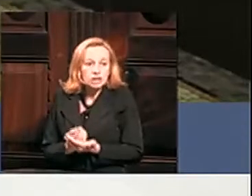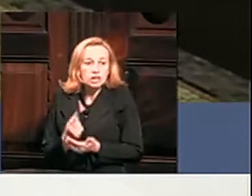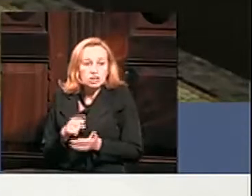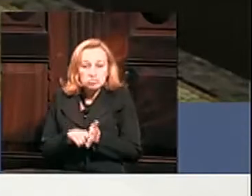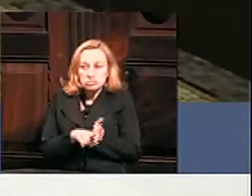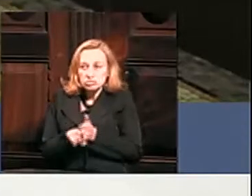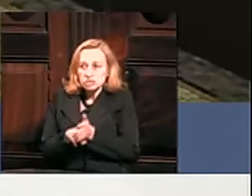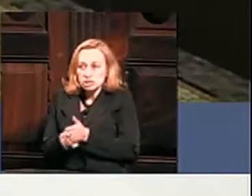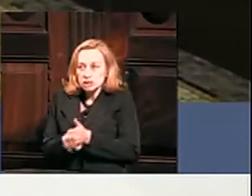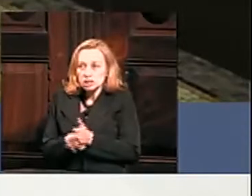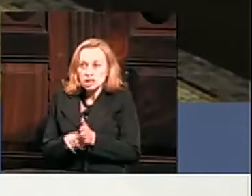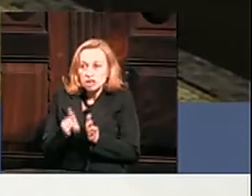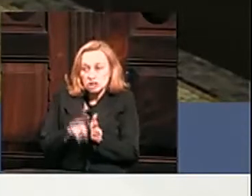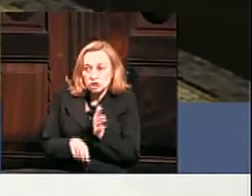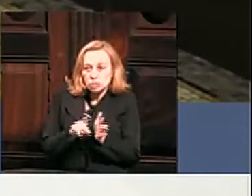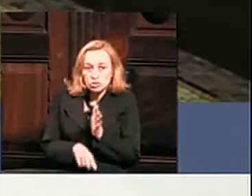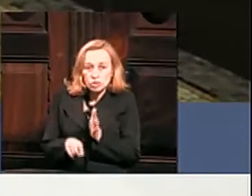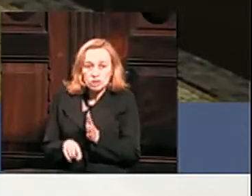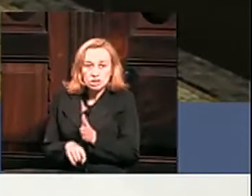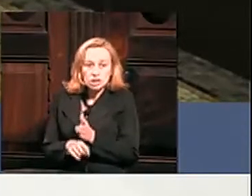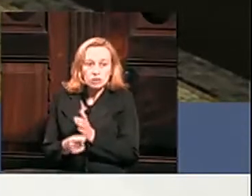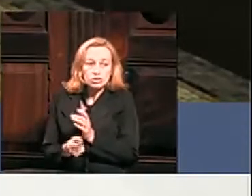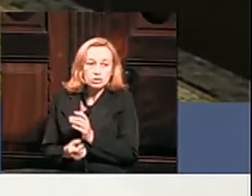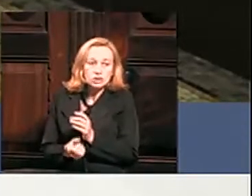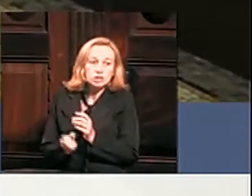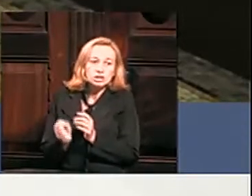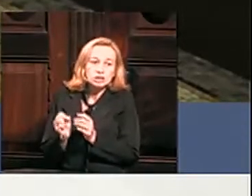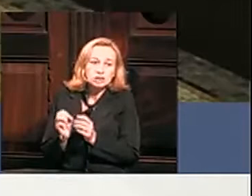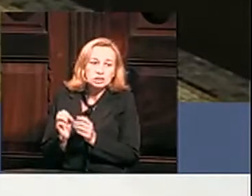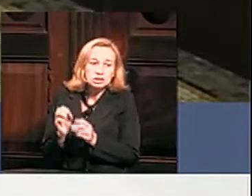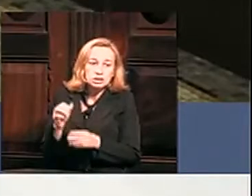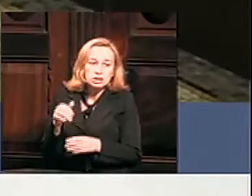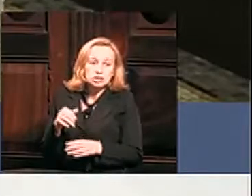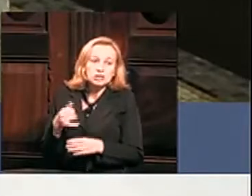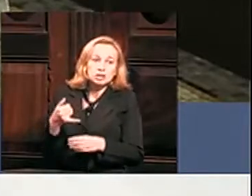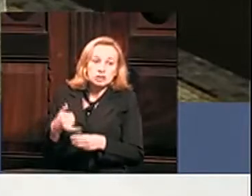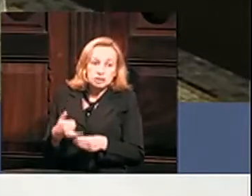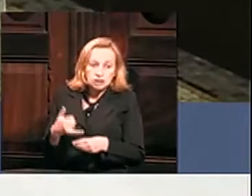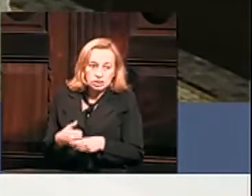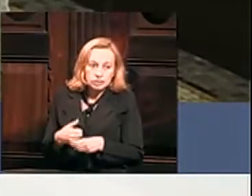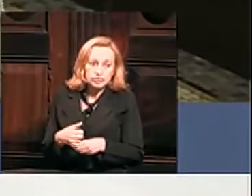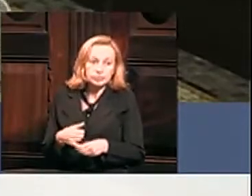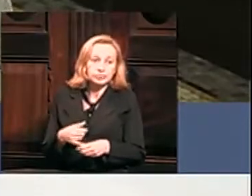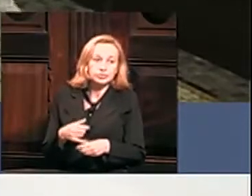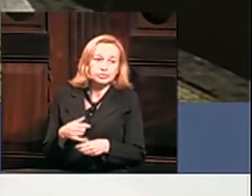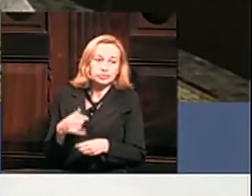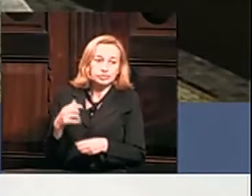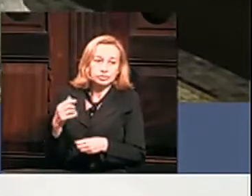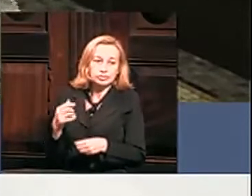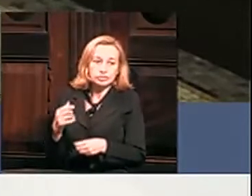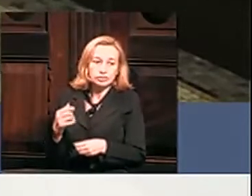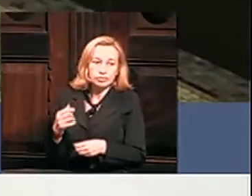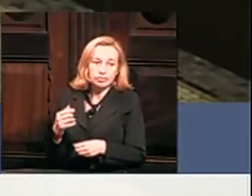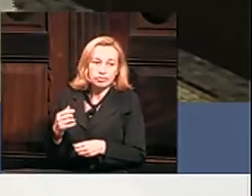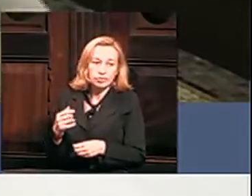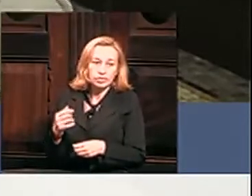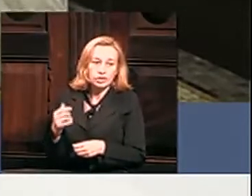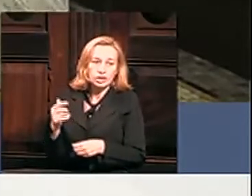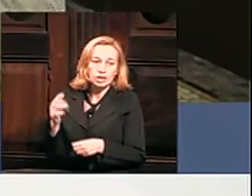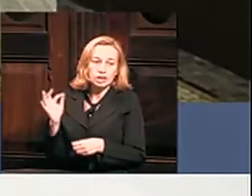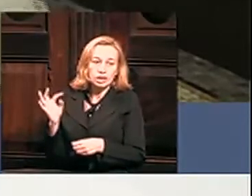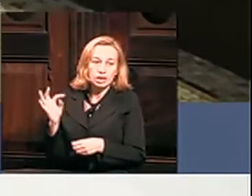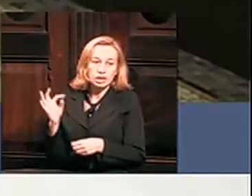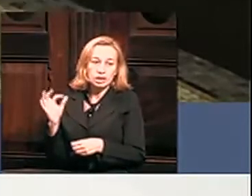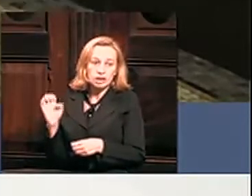viabilizar a diminuição da alíquota de ICM da gasolina e do etanol. Para o senhor ter uma ideia, eu fiz questão de fazer